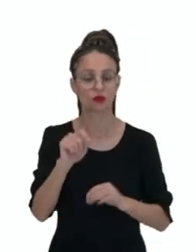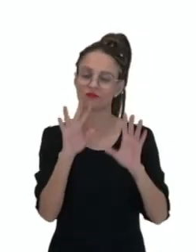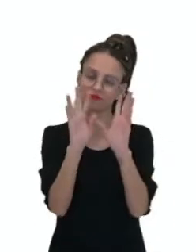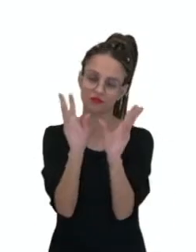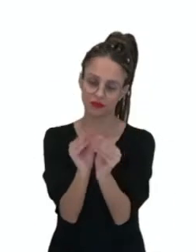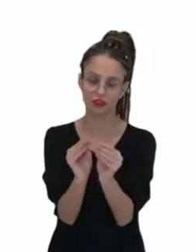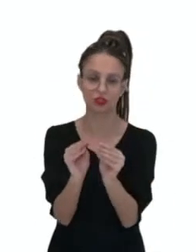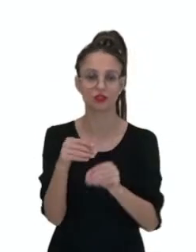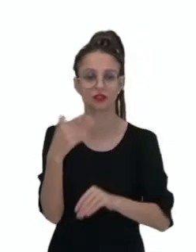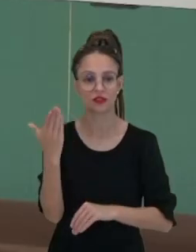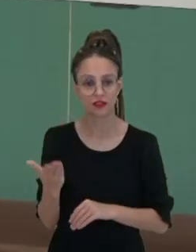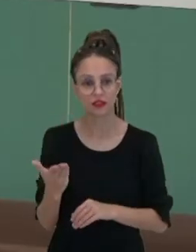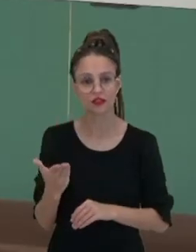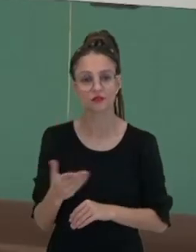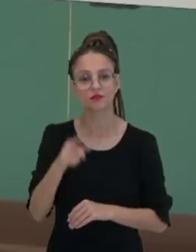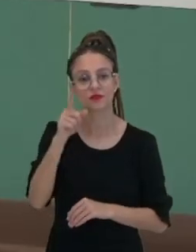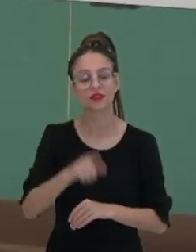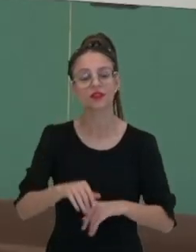sintetizando,